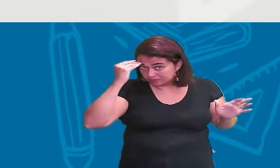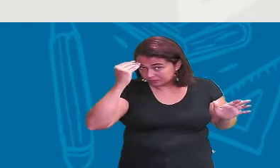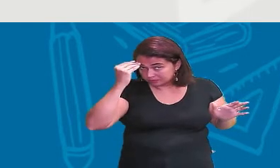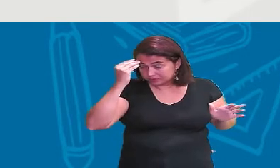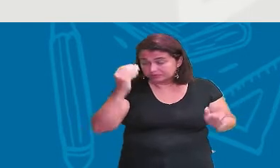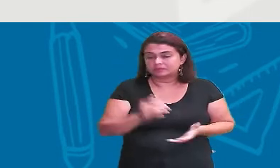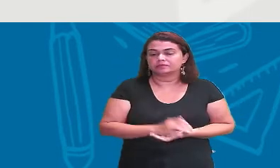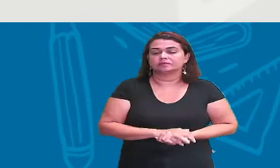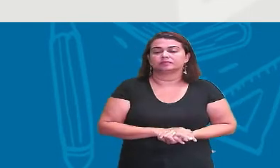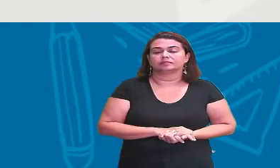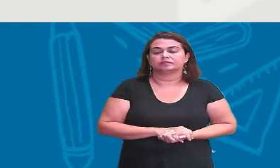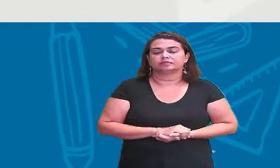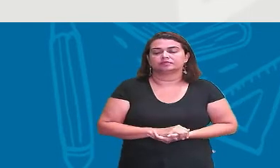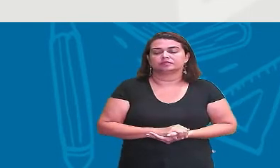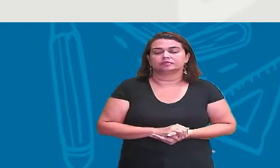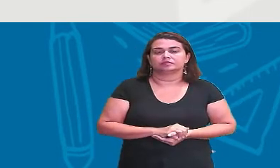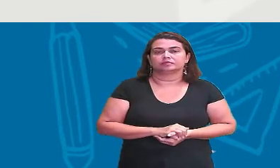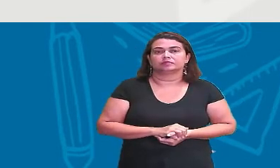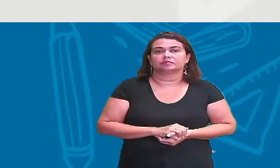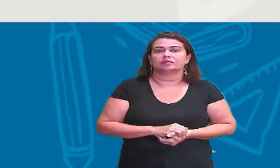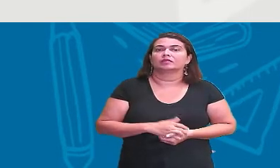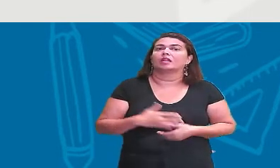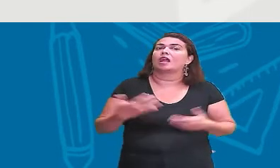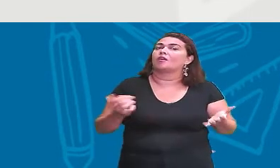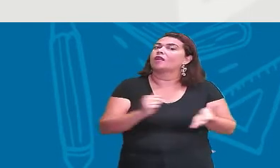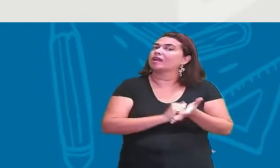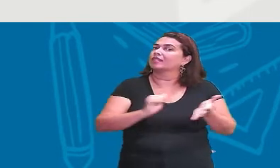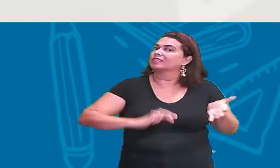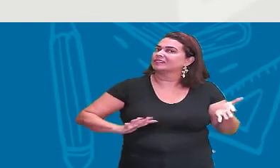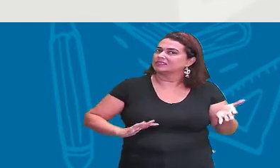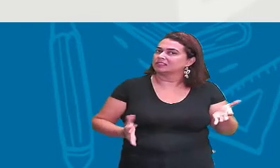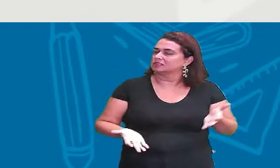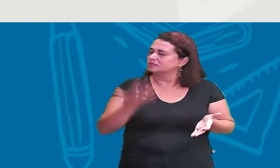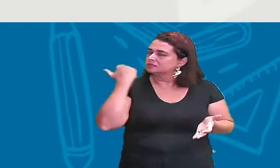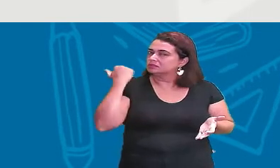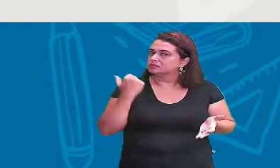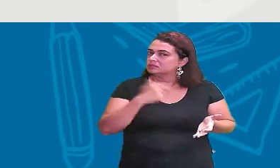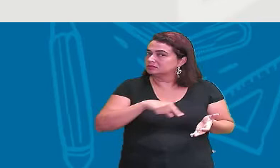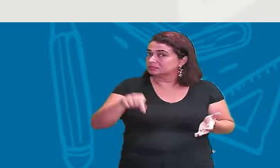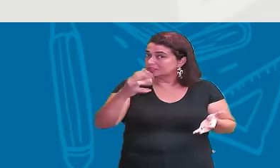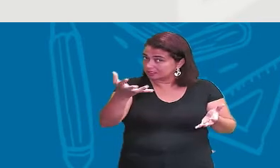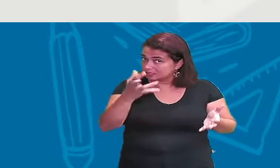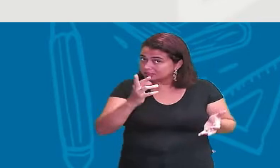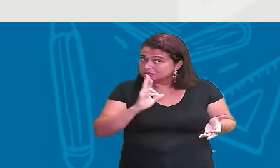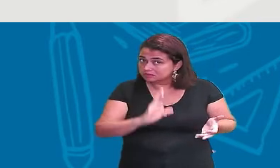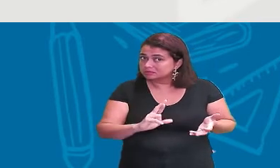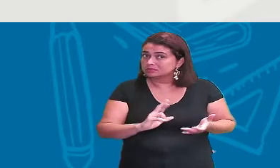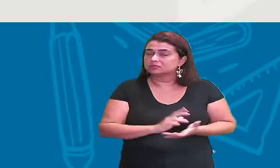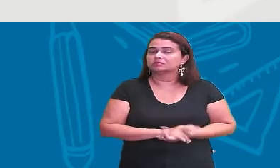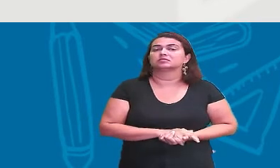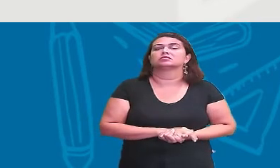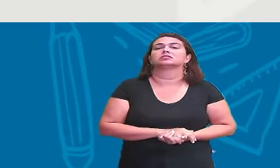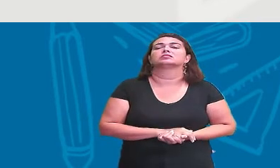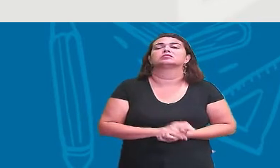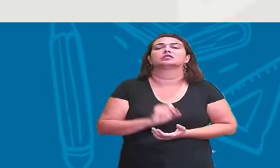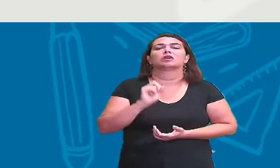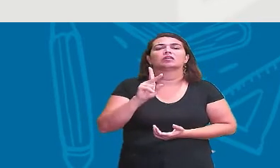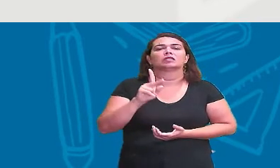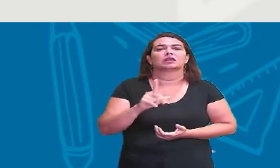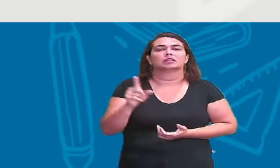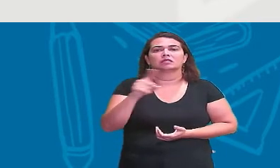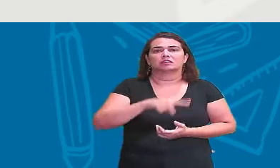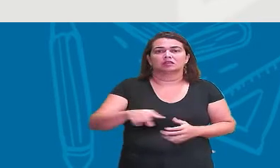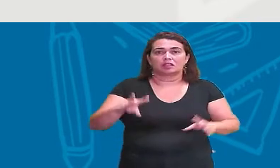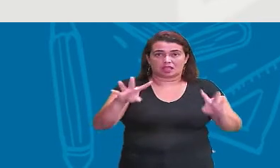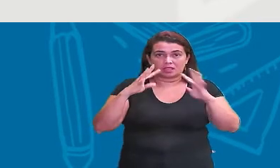vocês. Seguindo, vamos para uma atividade. E aí, estão preparados? Isso, ótimo. Quem prestou